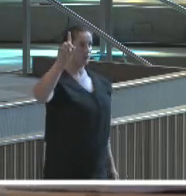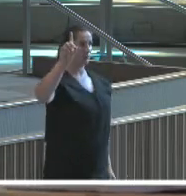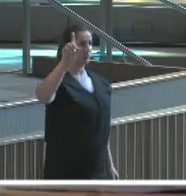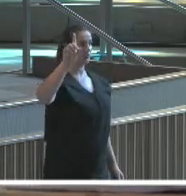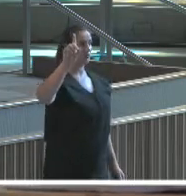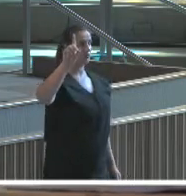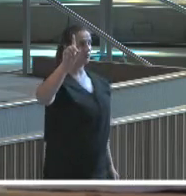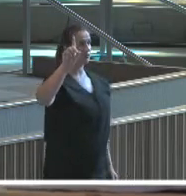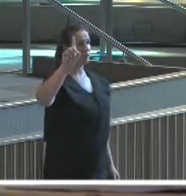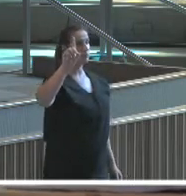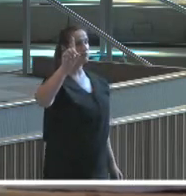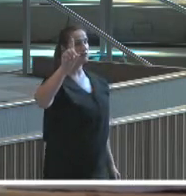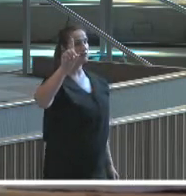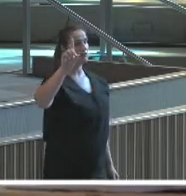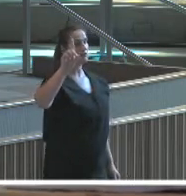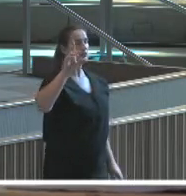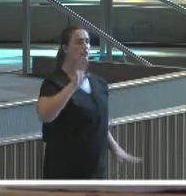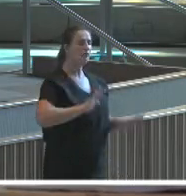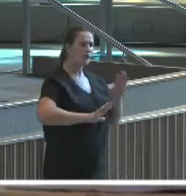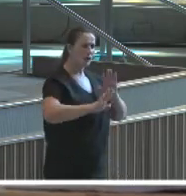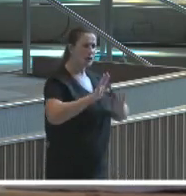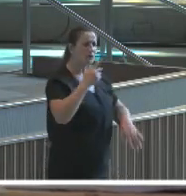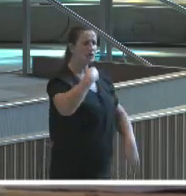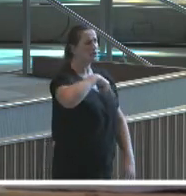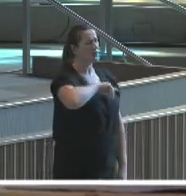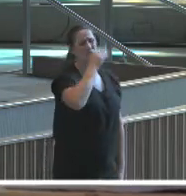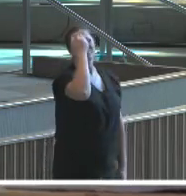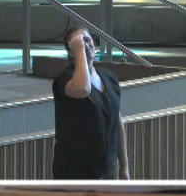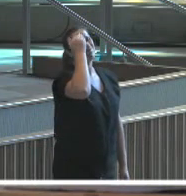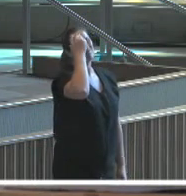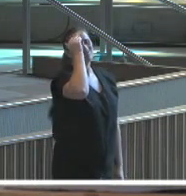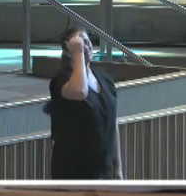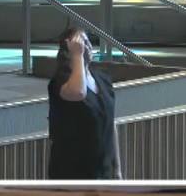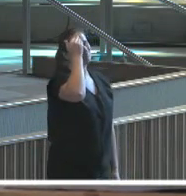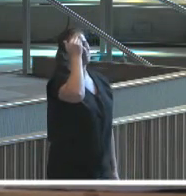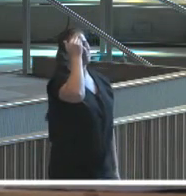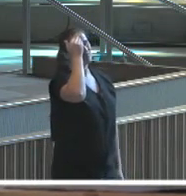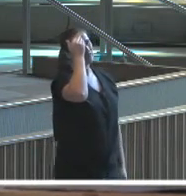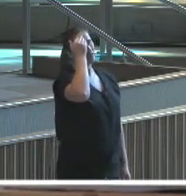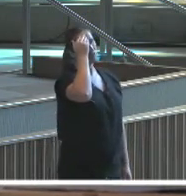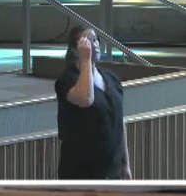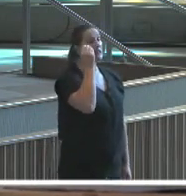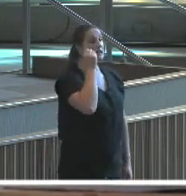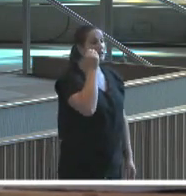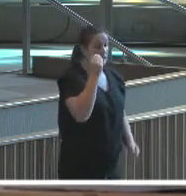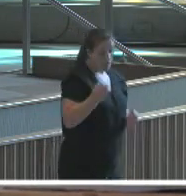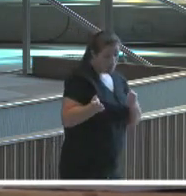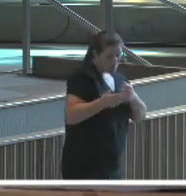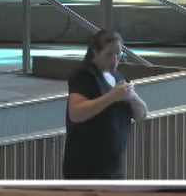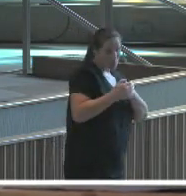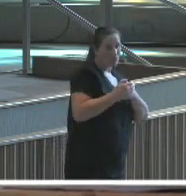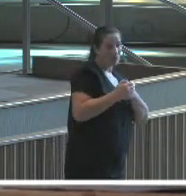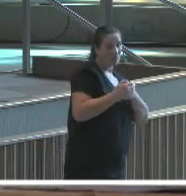E o interessante é que às vezes a gente não entende isso e tenta esconder